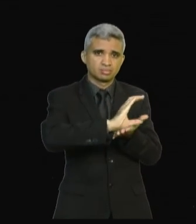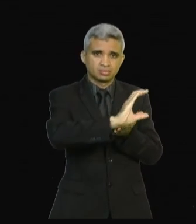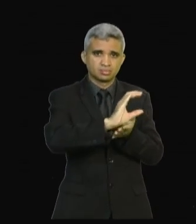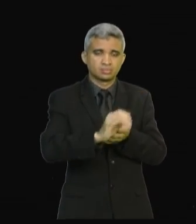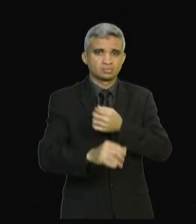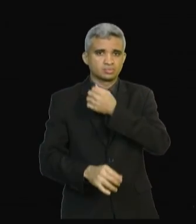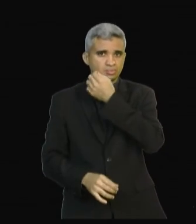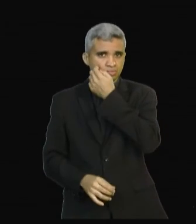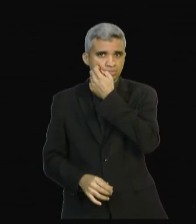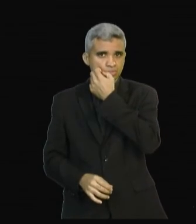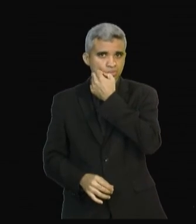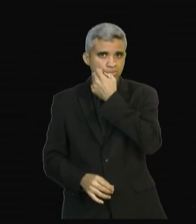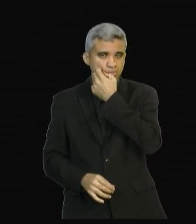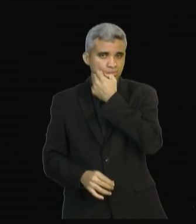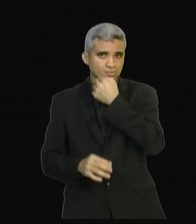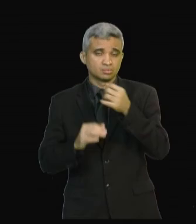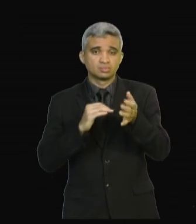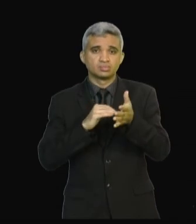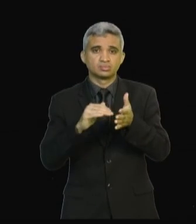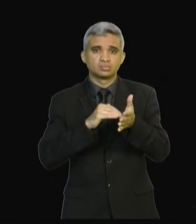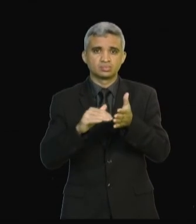é, senhor secretário Lula,